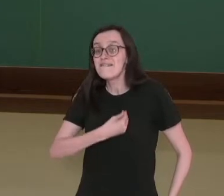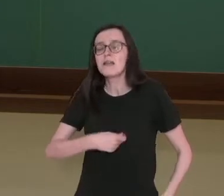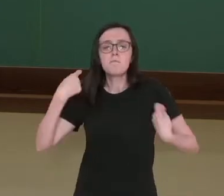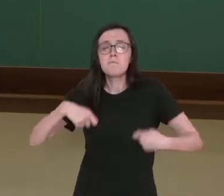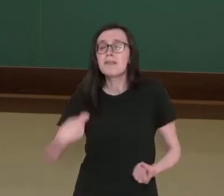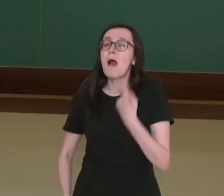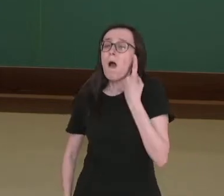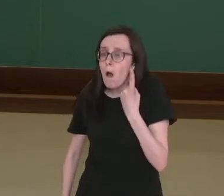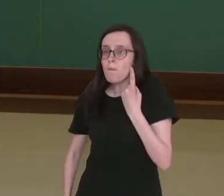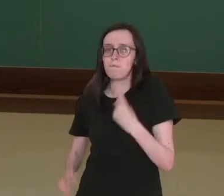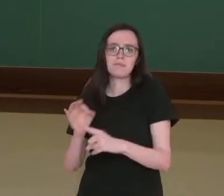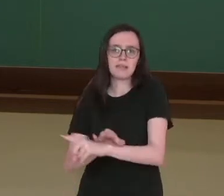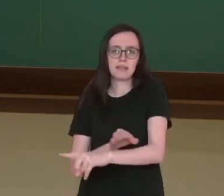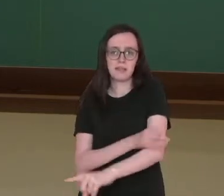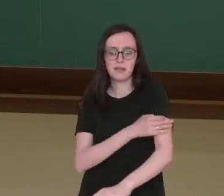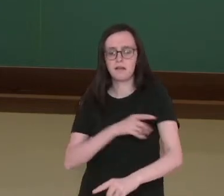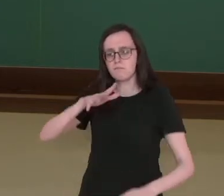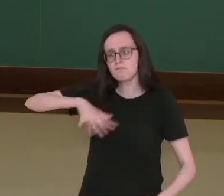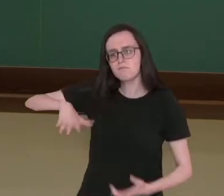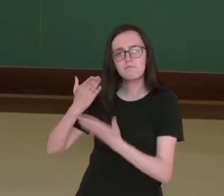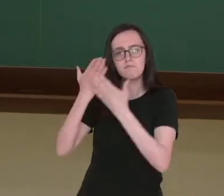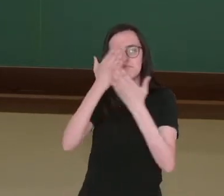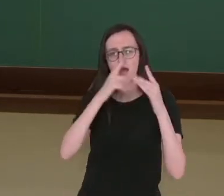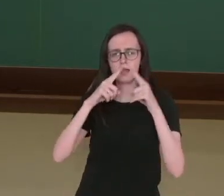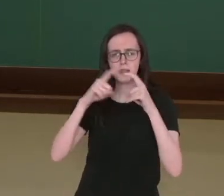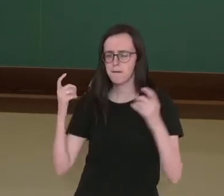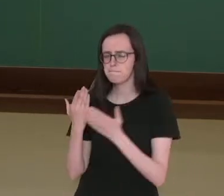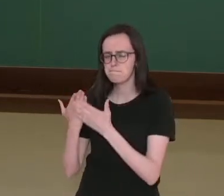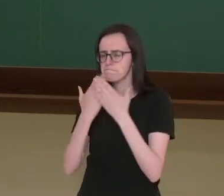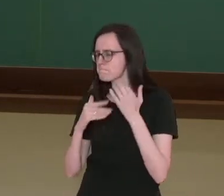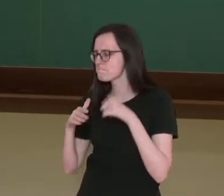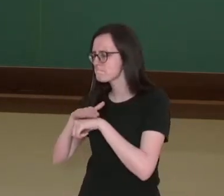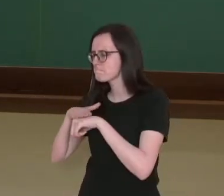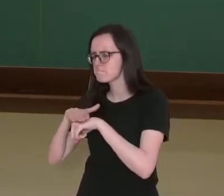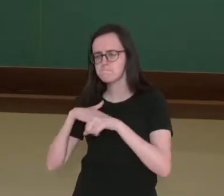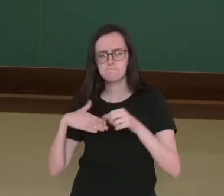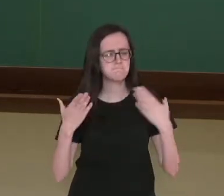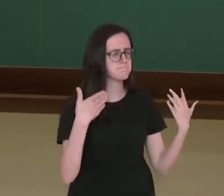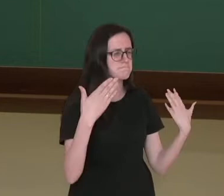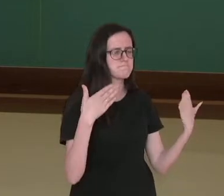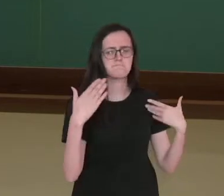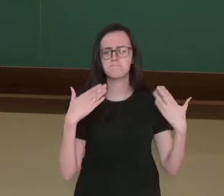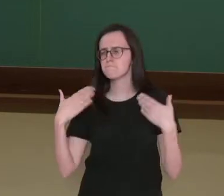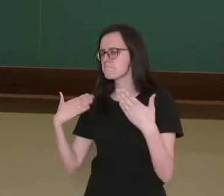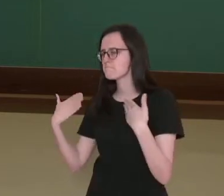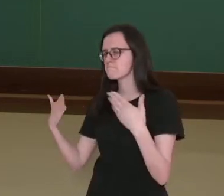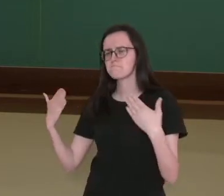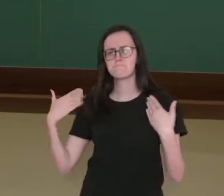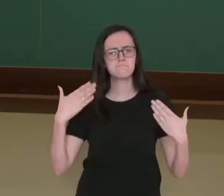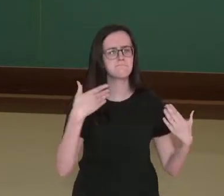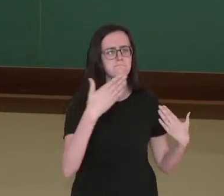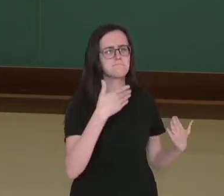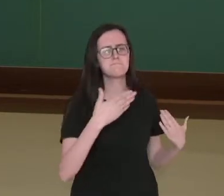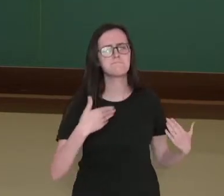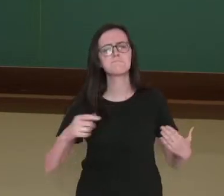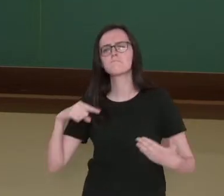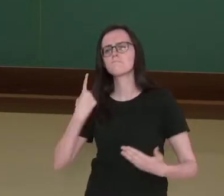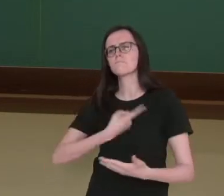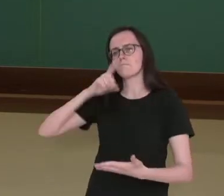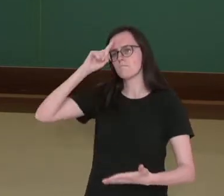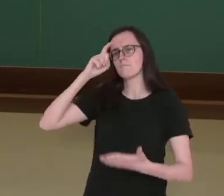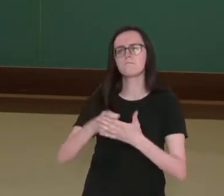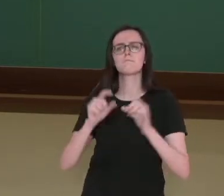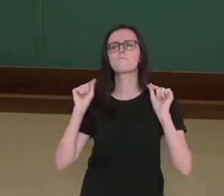célula. Então, os cientistas, eles conversaram e se reuniram e o que a gente entende